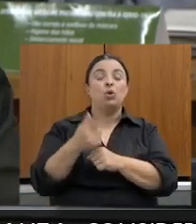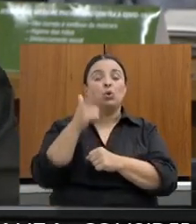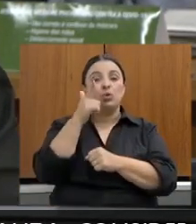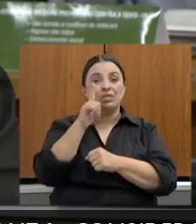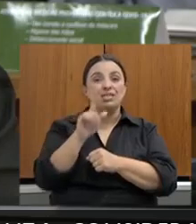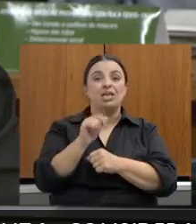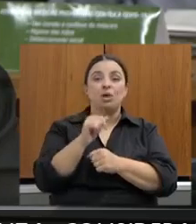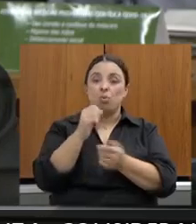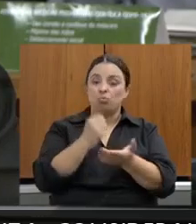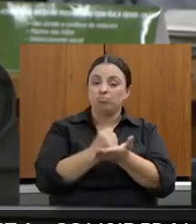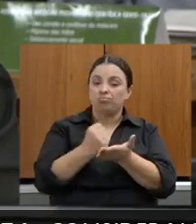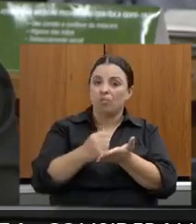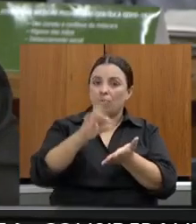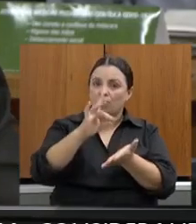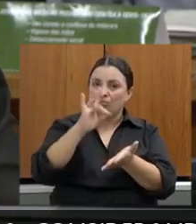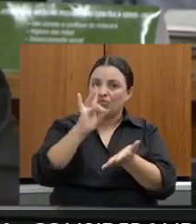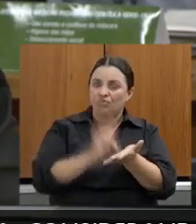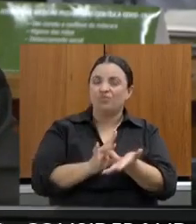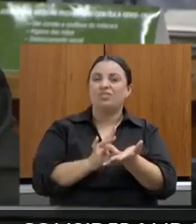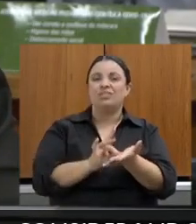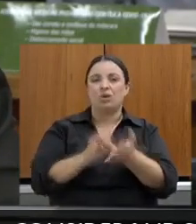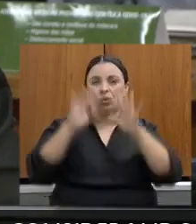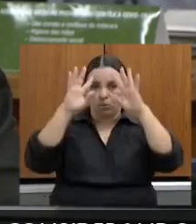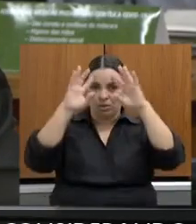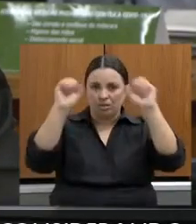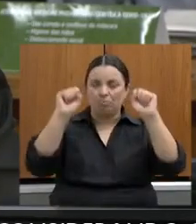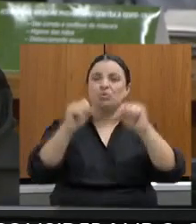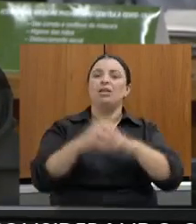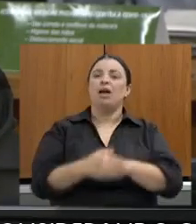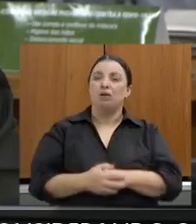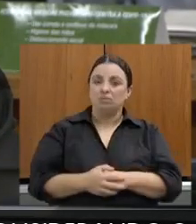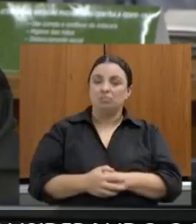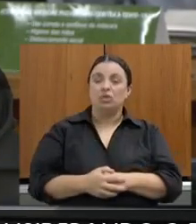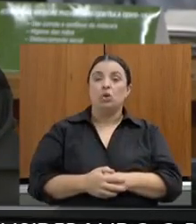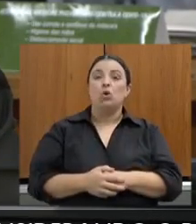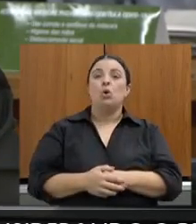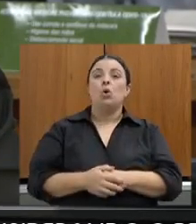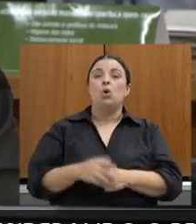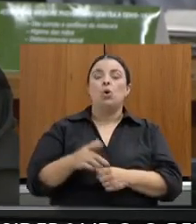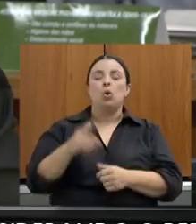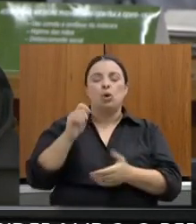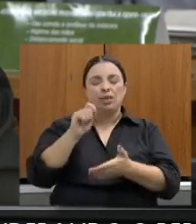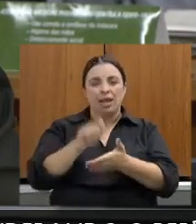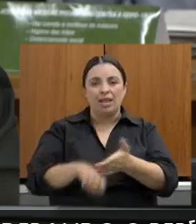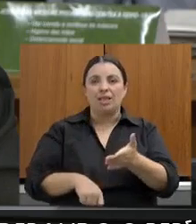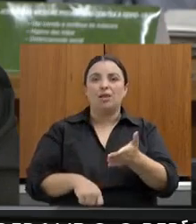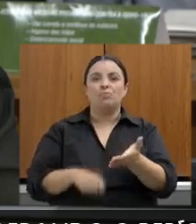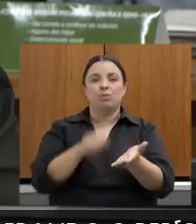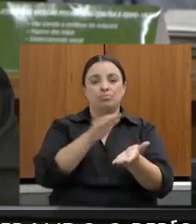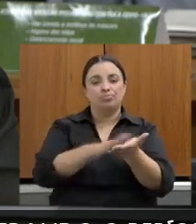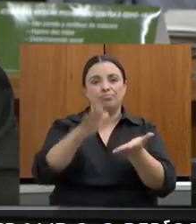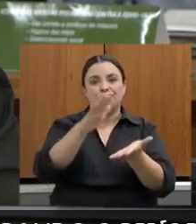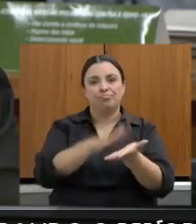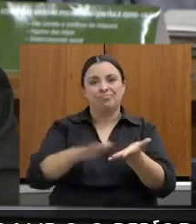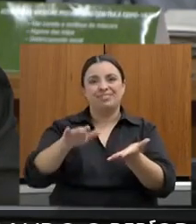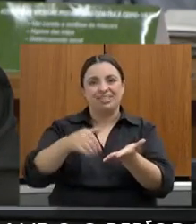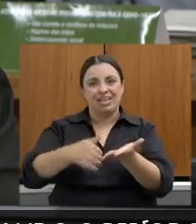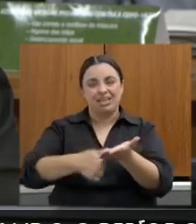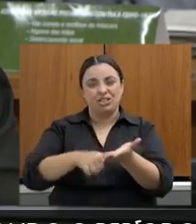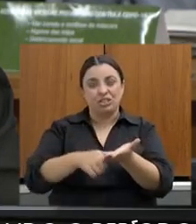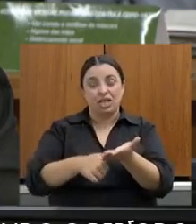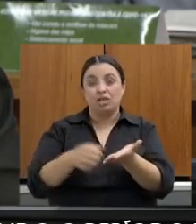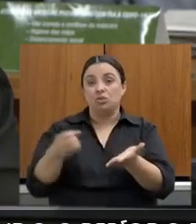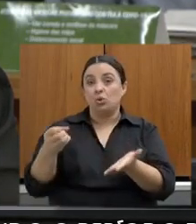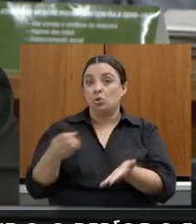uma licitação contratamos a modernização da expedição da carteira de identidade E esse novo